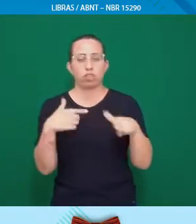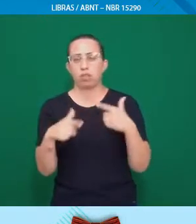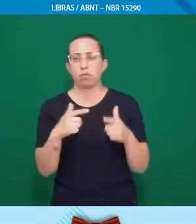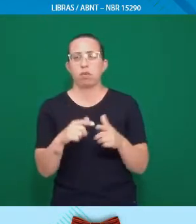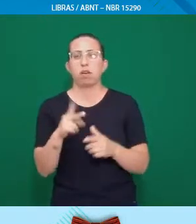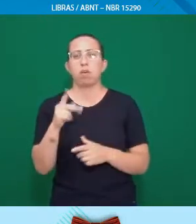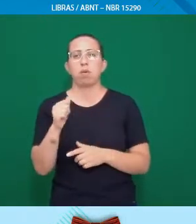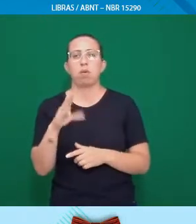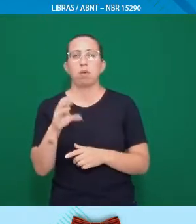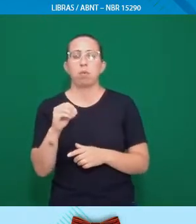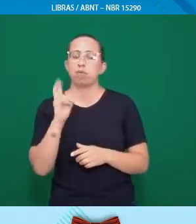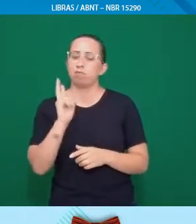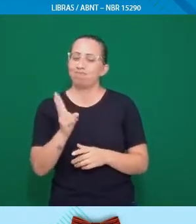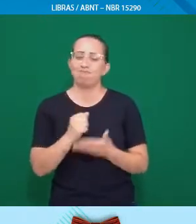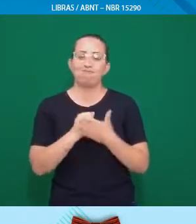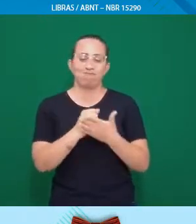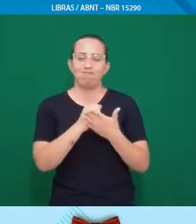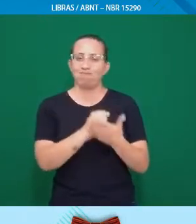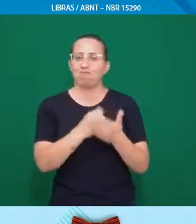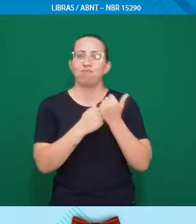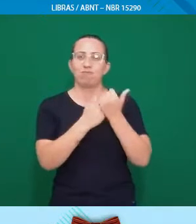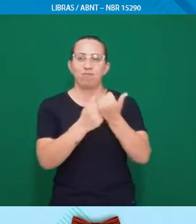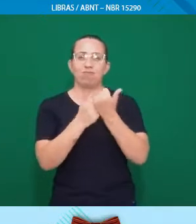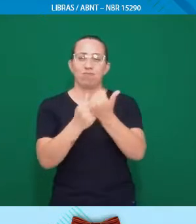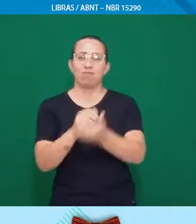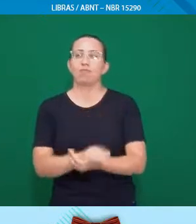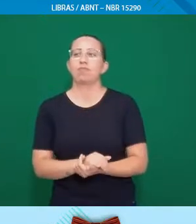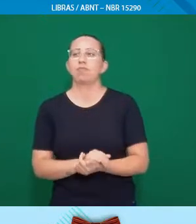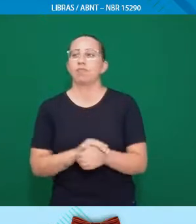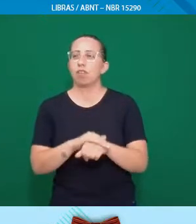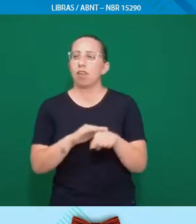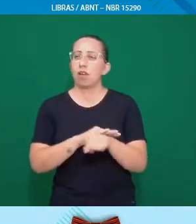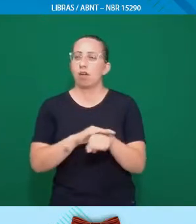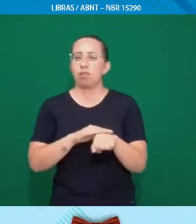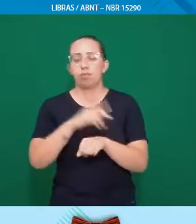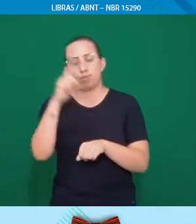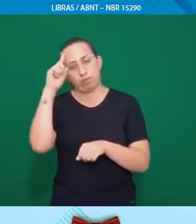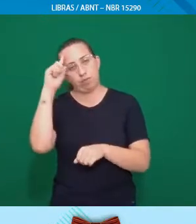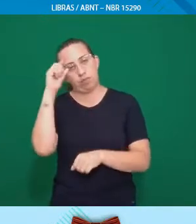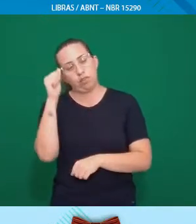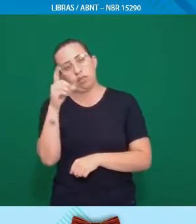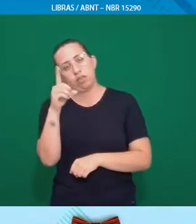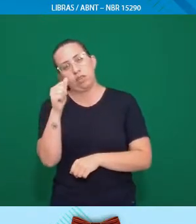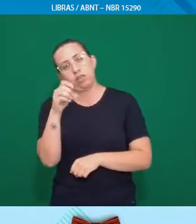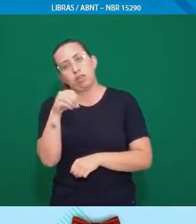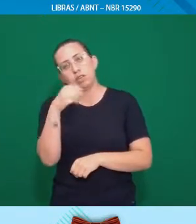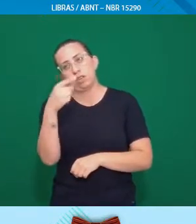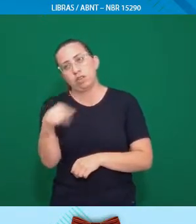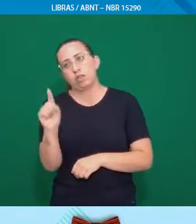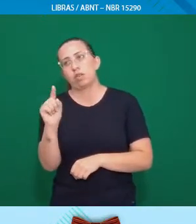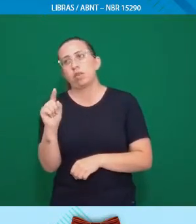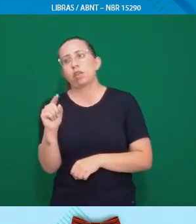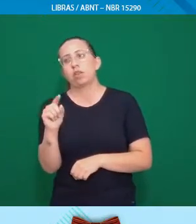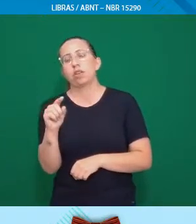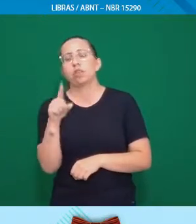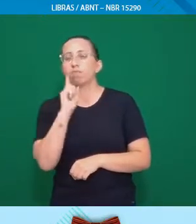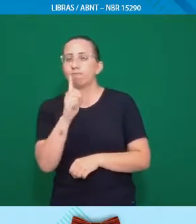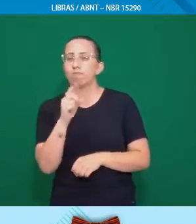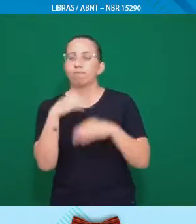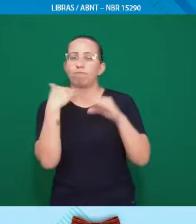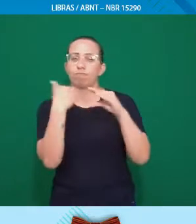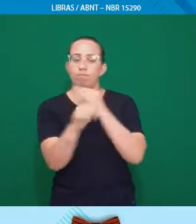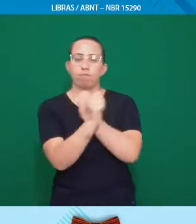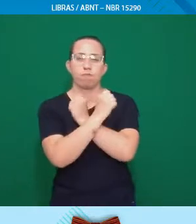opaco sempre tá ajudando a família eu converso todo dia para o seu Adão Correia da qual ele mandou um abração para